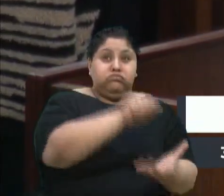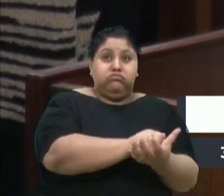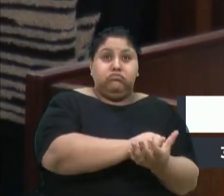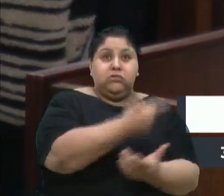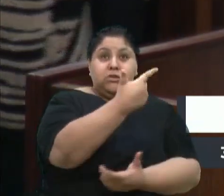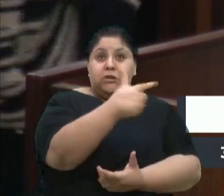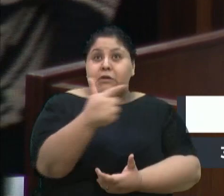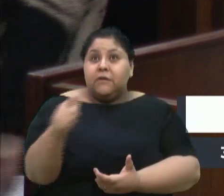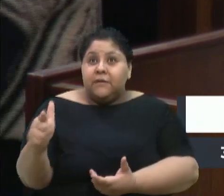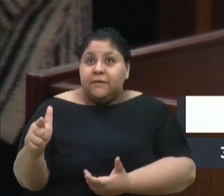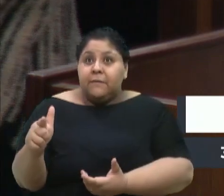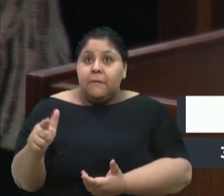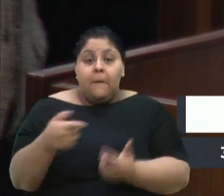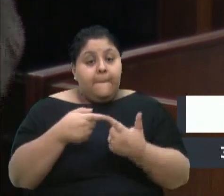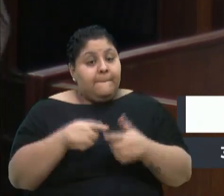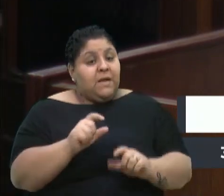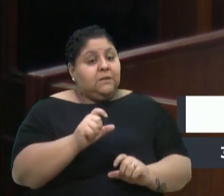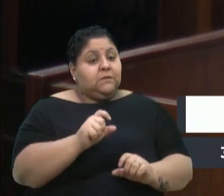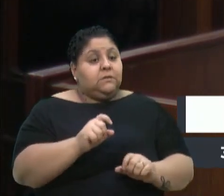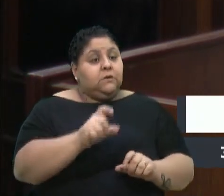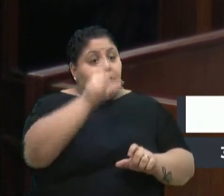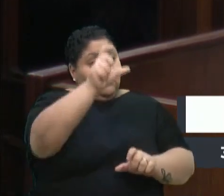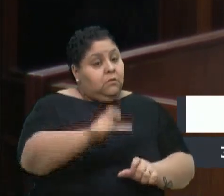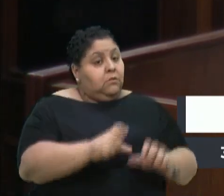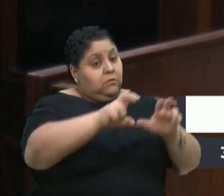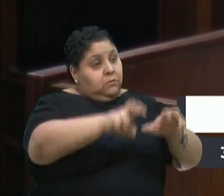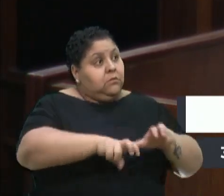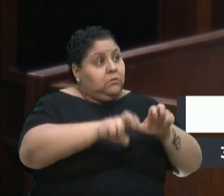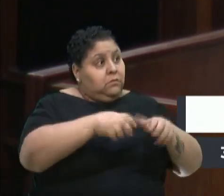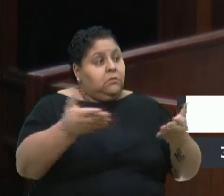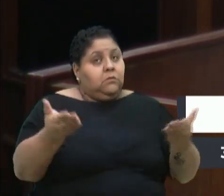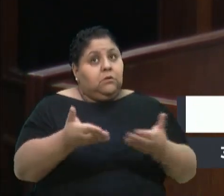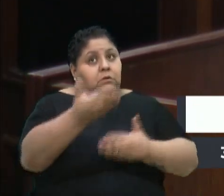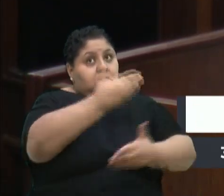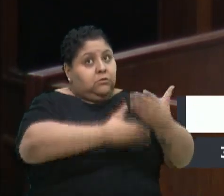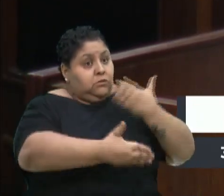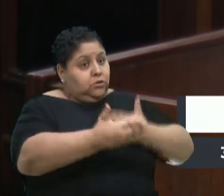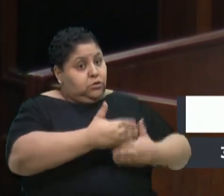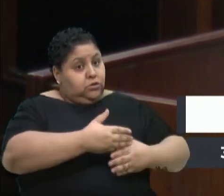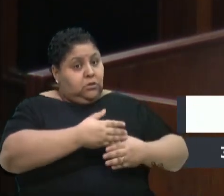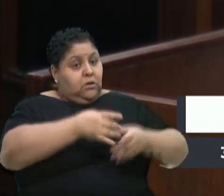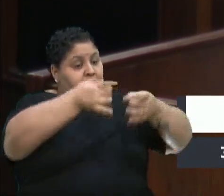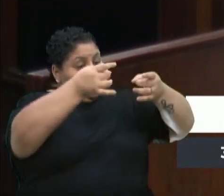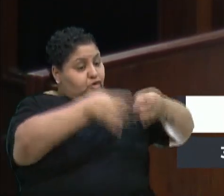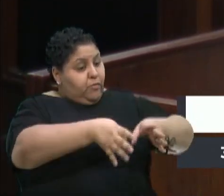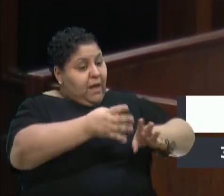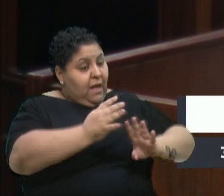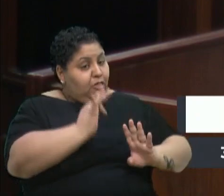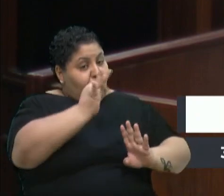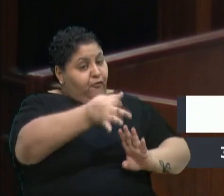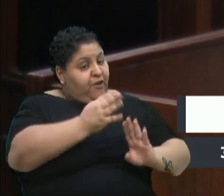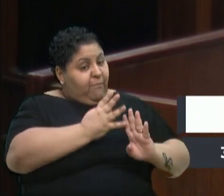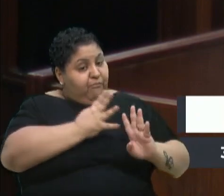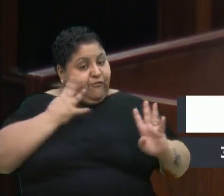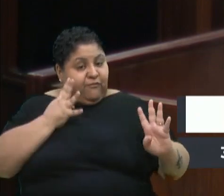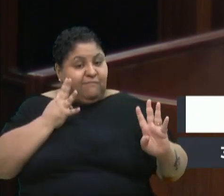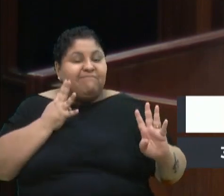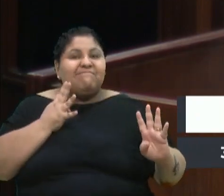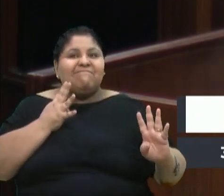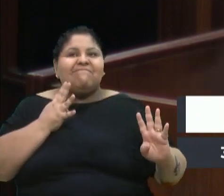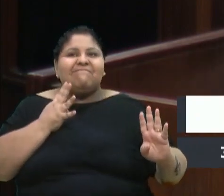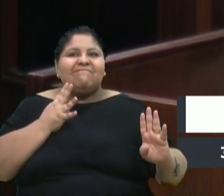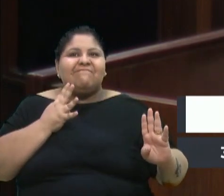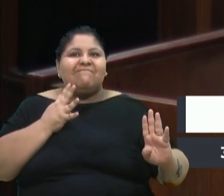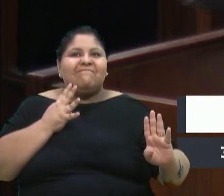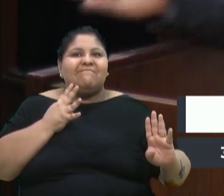já foram atendidos, se sobrar lá no fim da fila, senão até que não foram atendidos todos